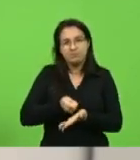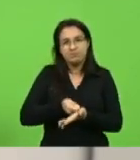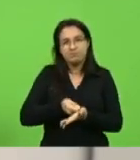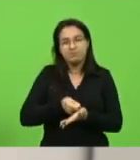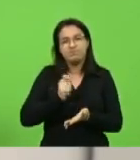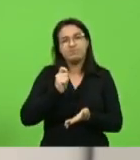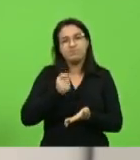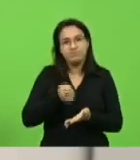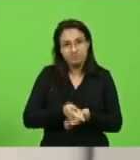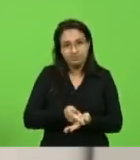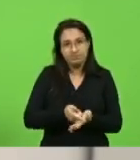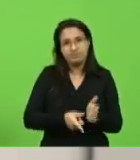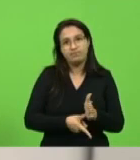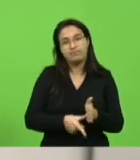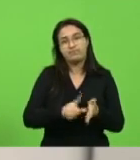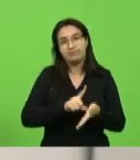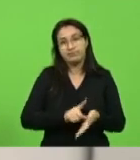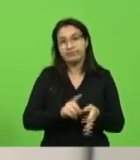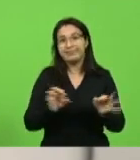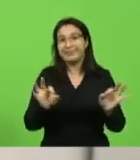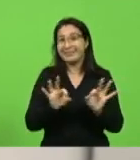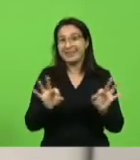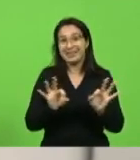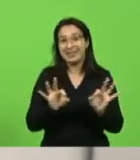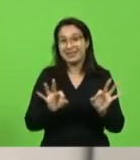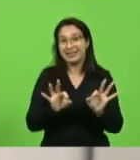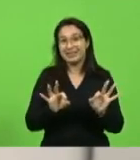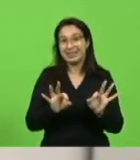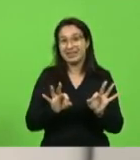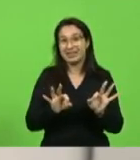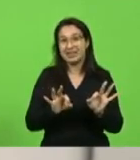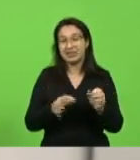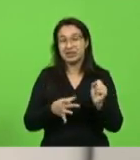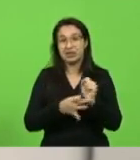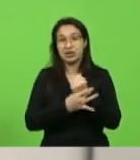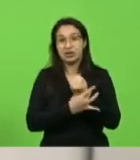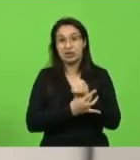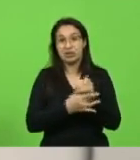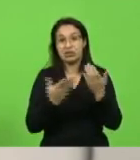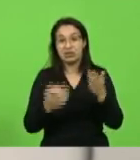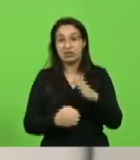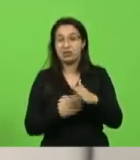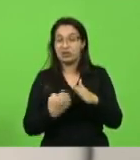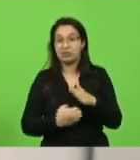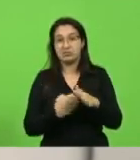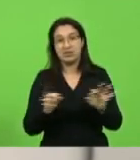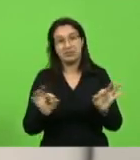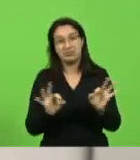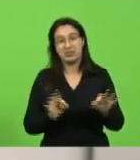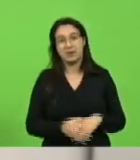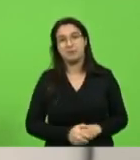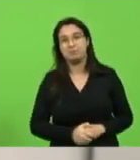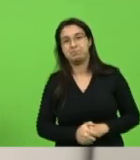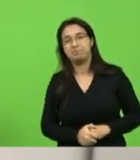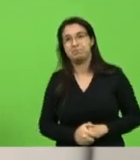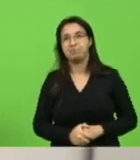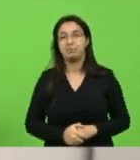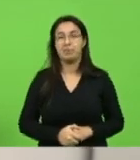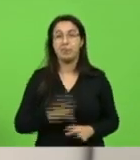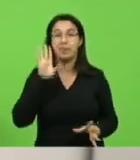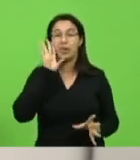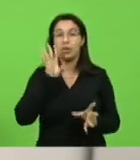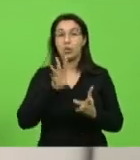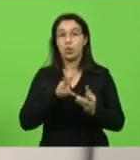pagamento antecipado sem sequer ter havido a exigência de garantia do contratado. Isso é o que se conclui dos